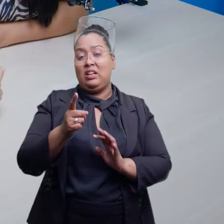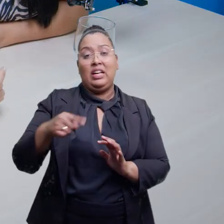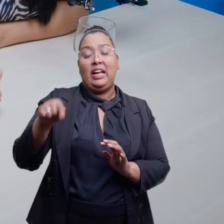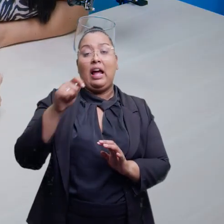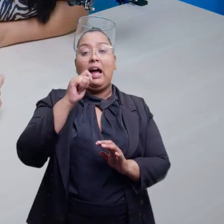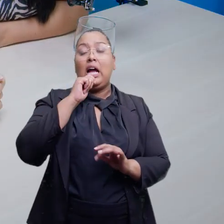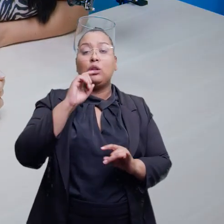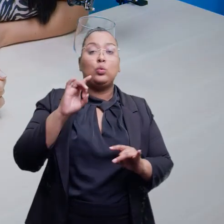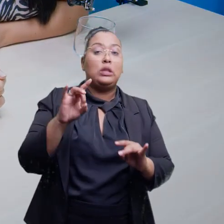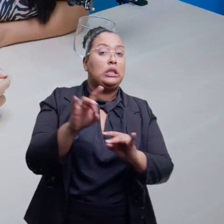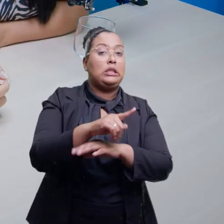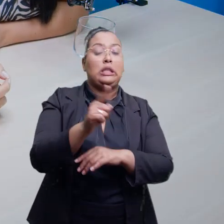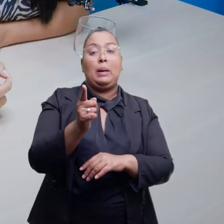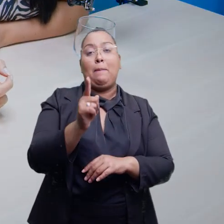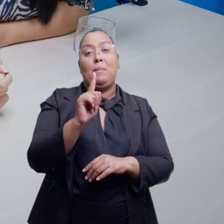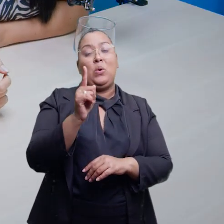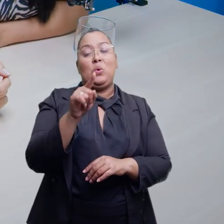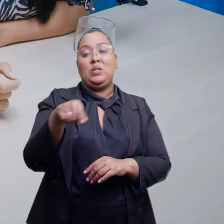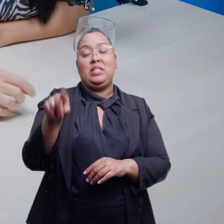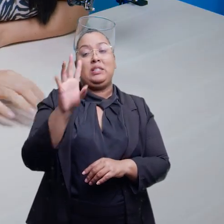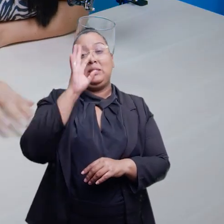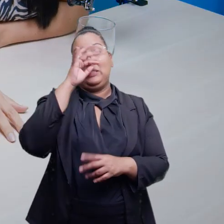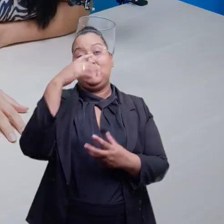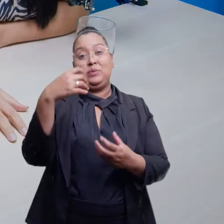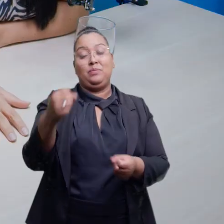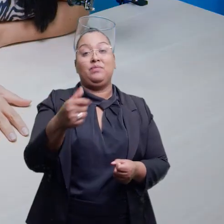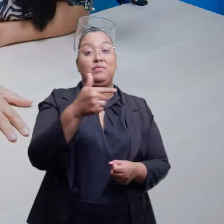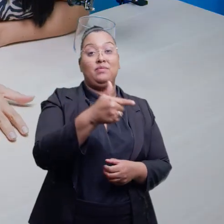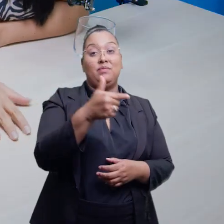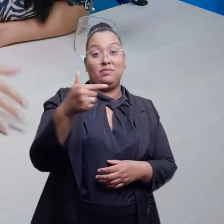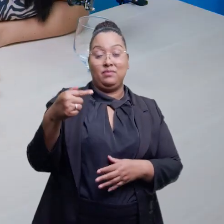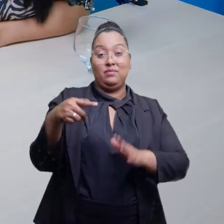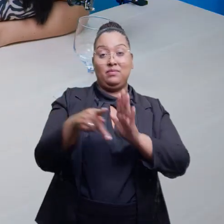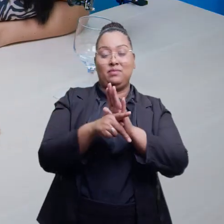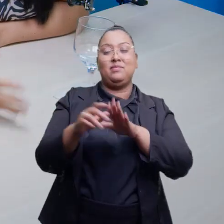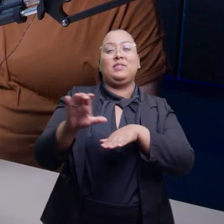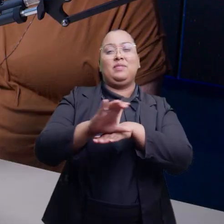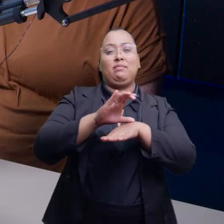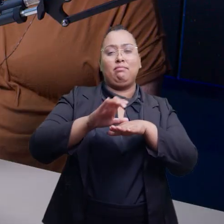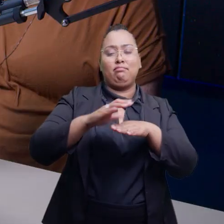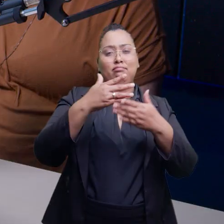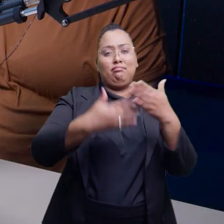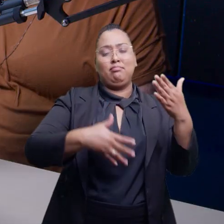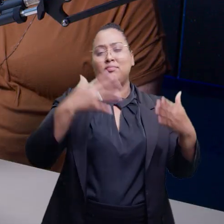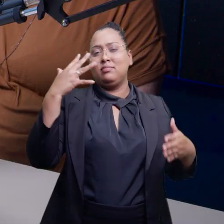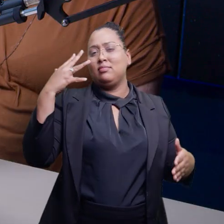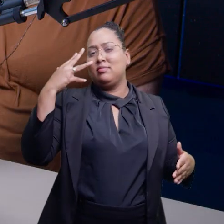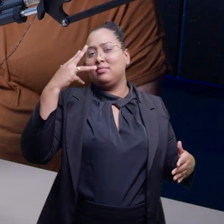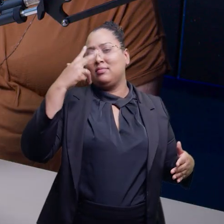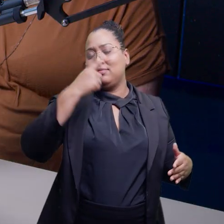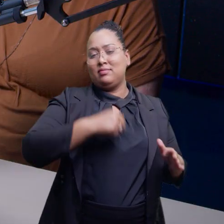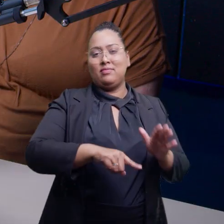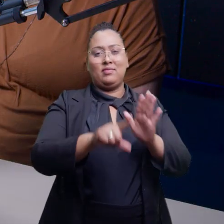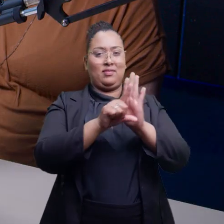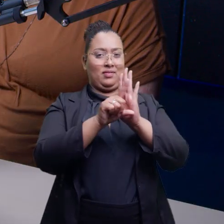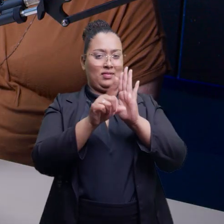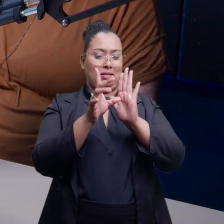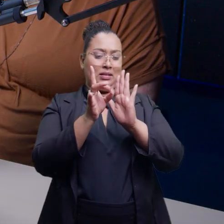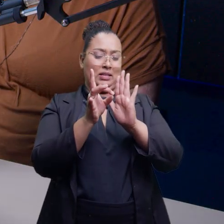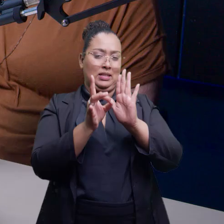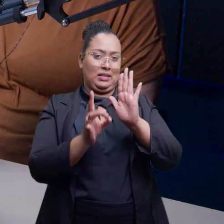não está preparado para aceitar. O 227 da Constituição, ele é muito bonito, né? Nós temos uma